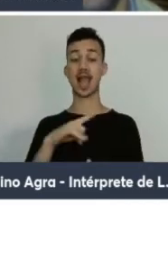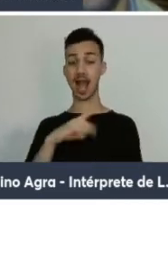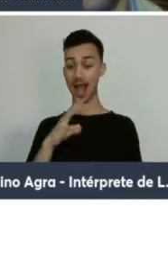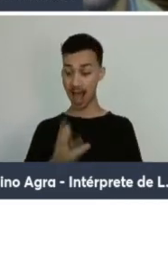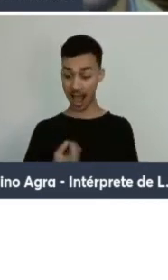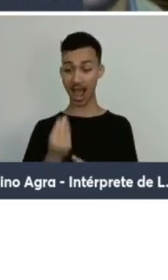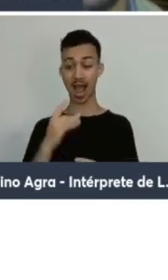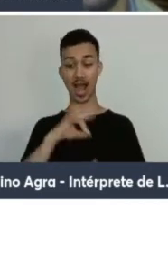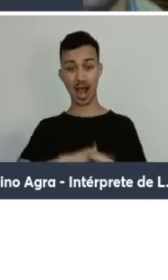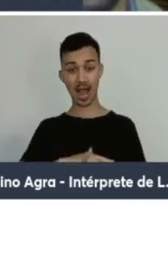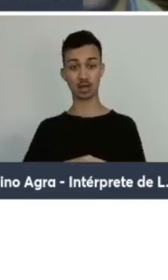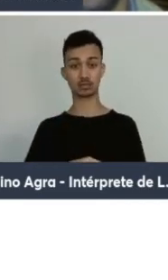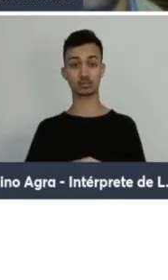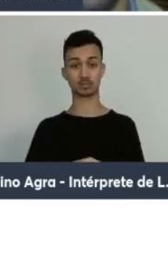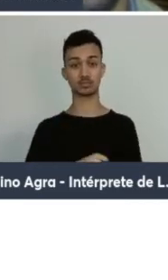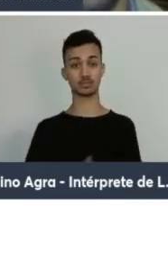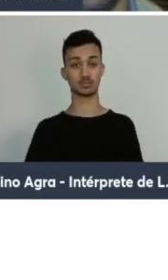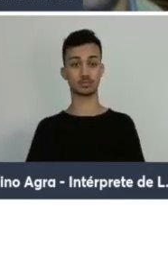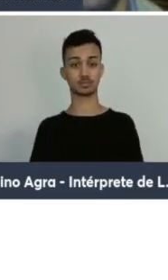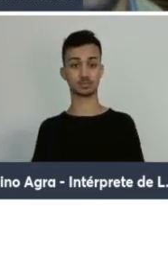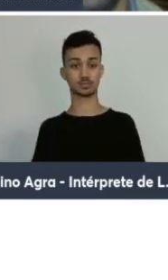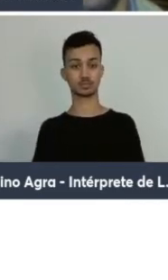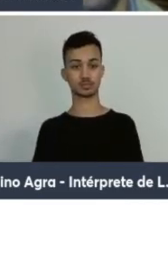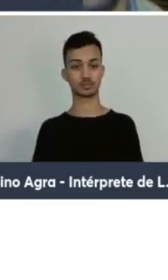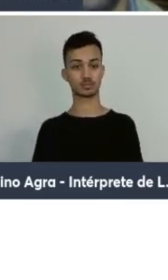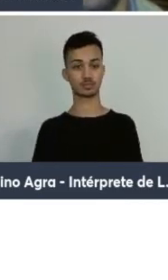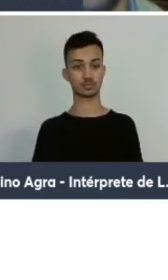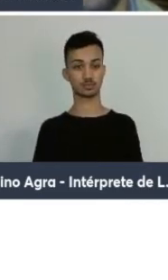eu não podia entrar nas boates. Eu sei que tinha